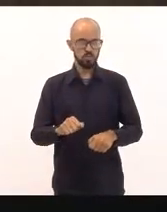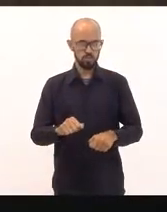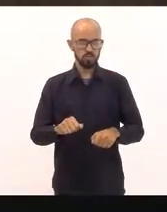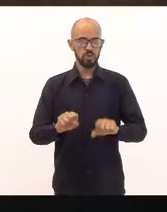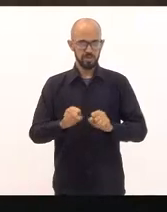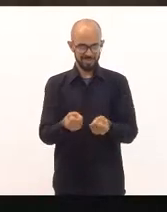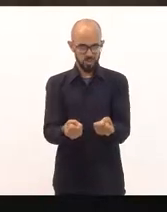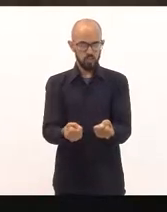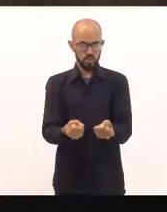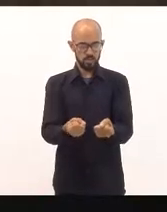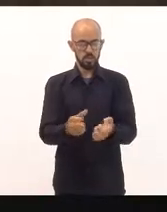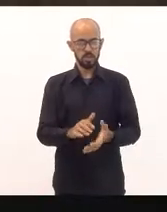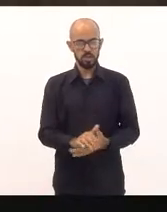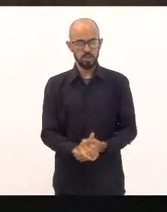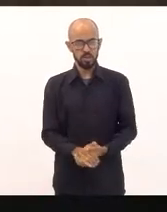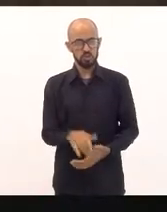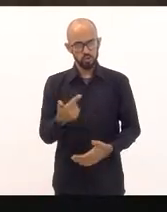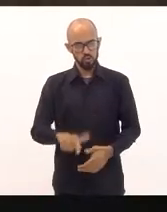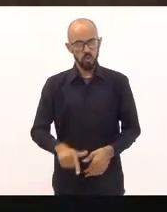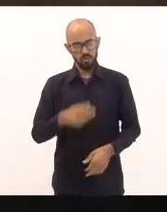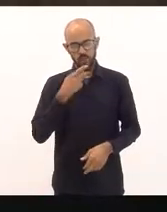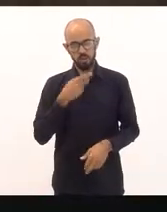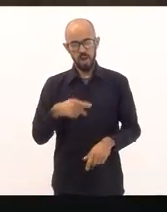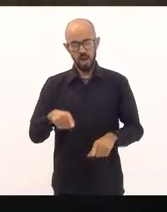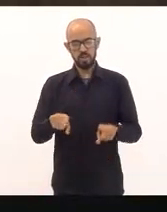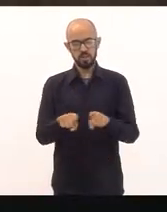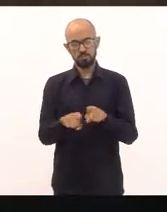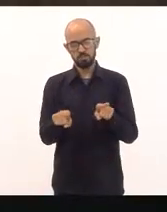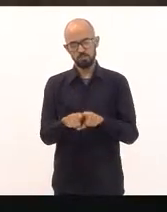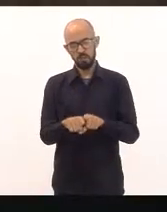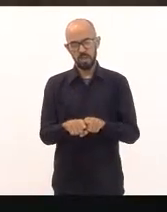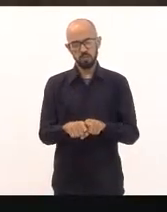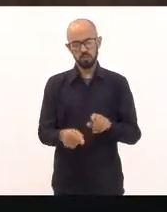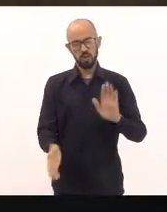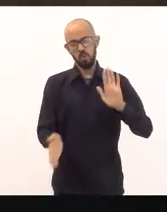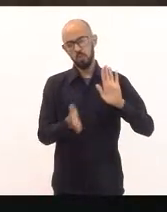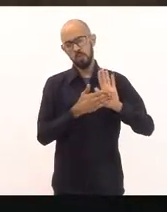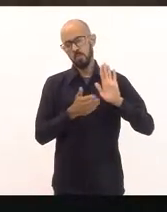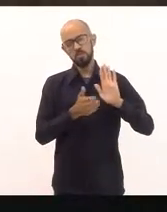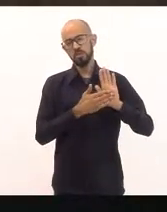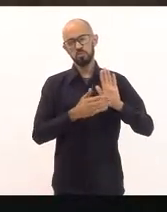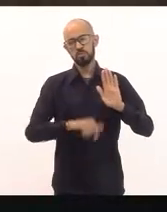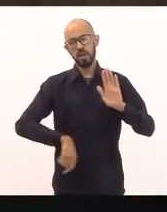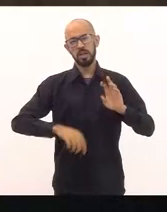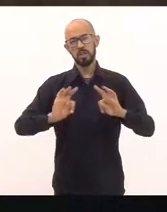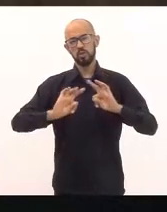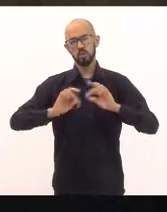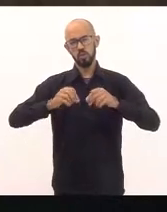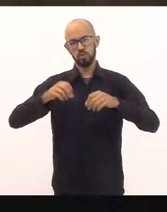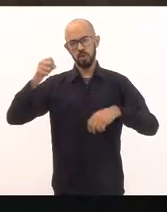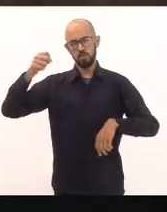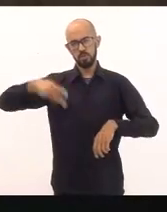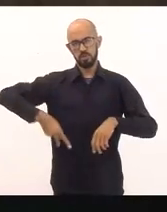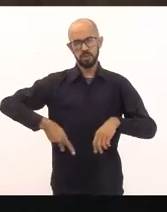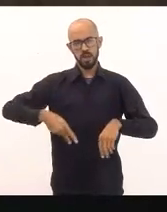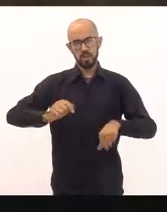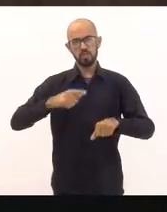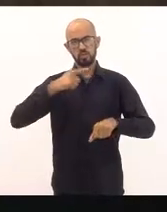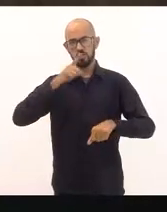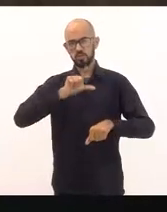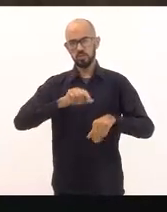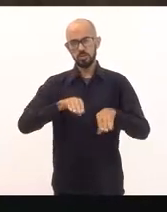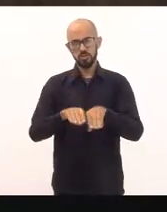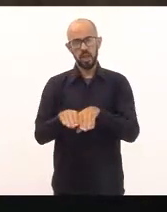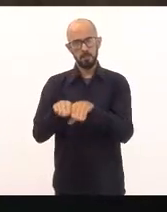aqui, mais uma vez, renovar o meu compromisso para que os veteranos tenham a paridade e a